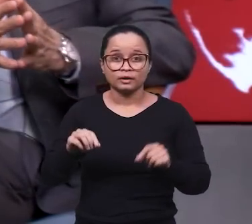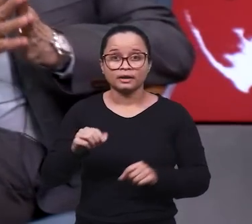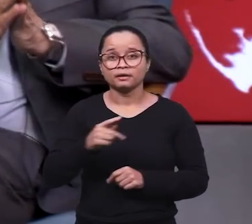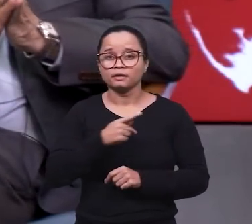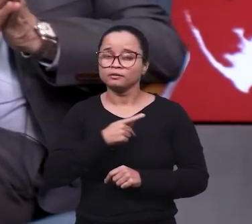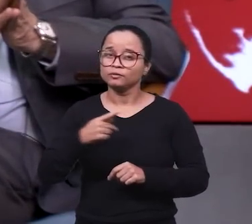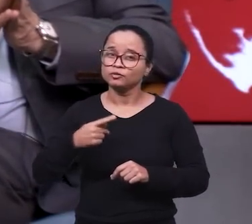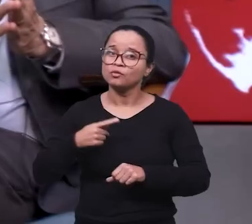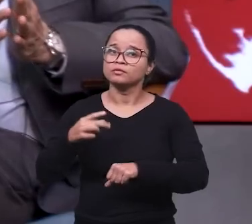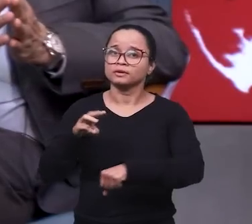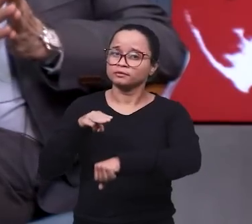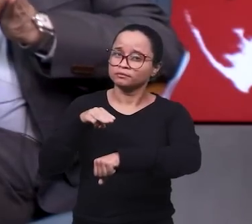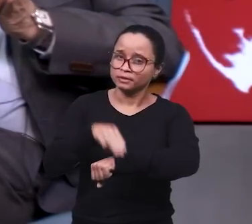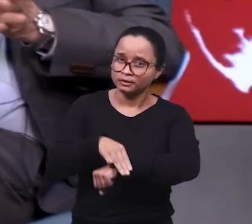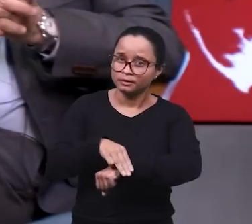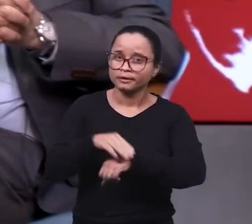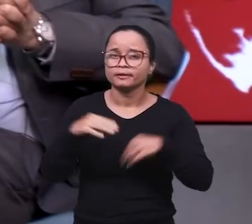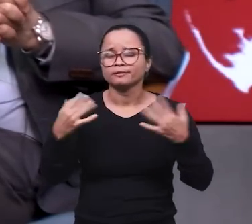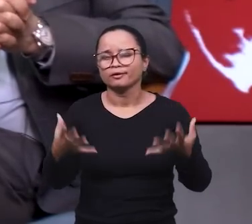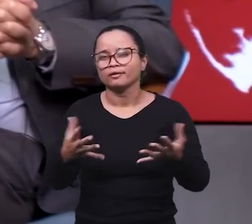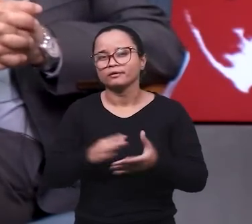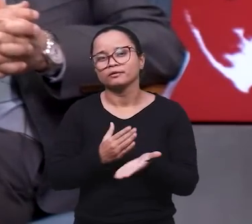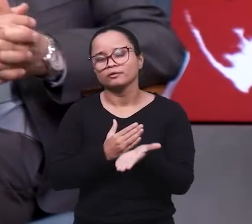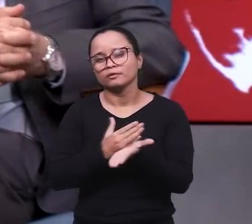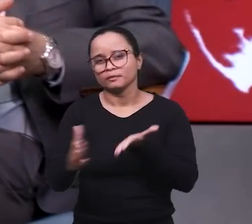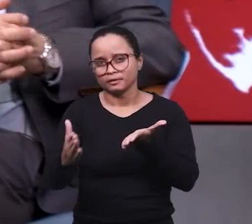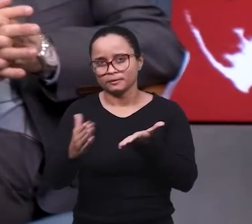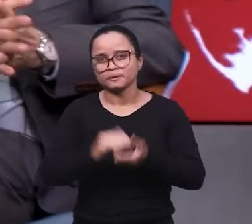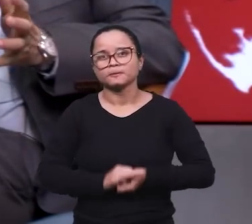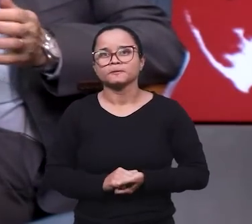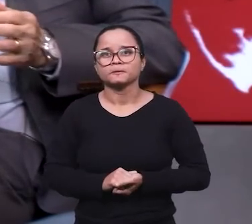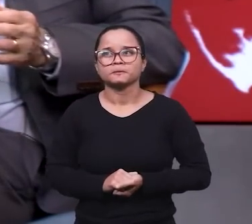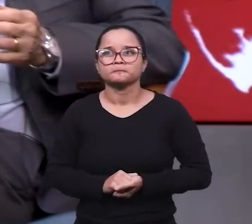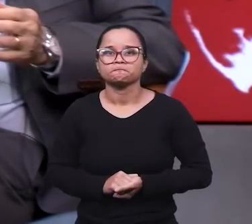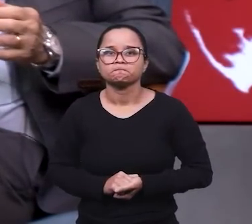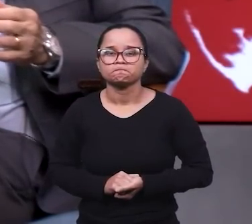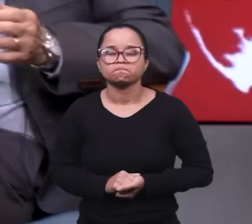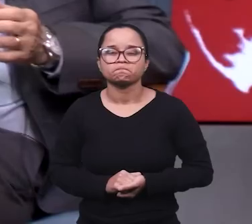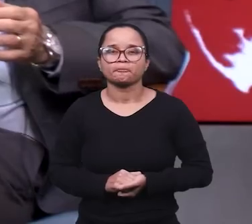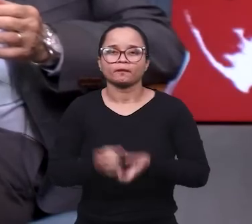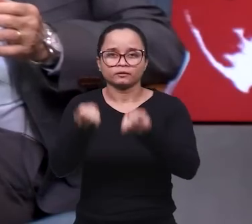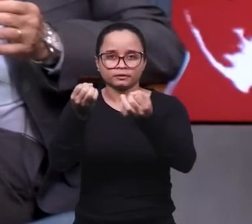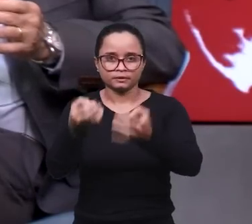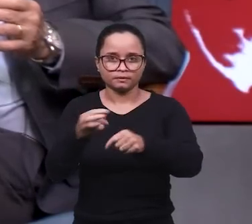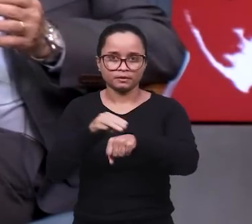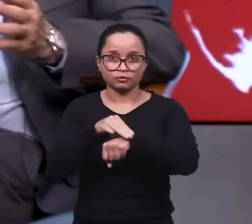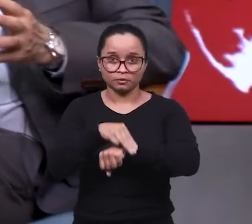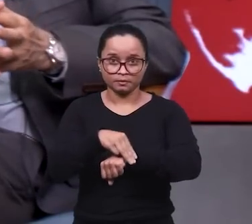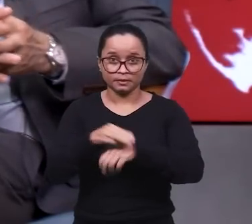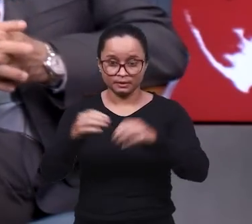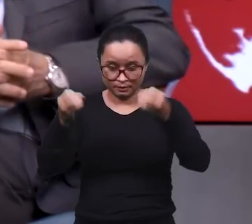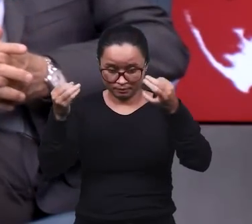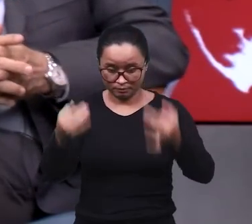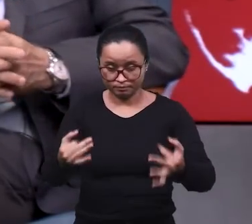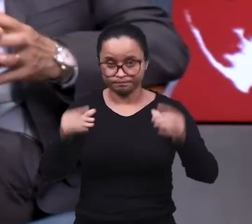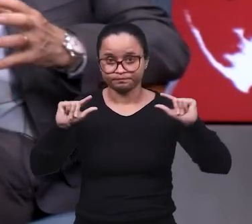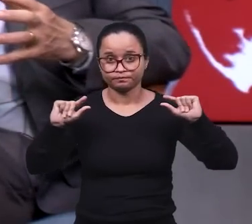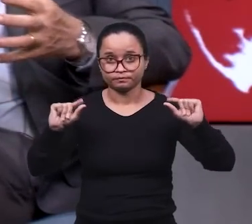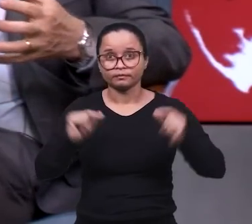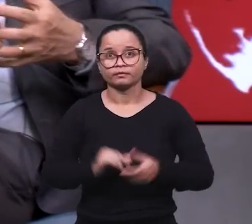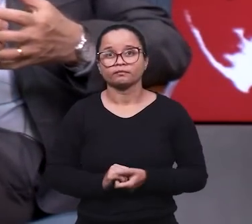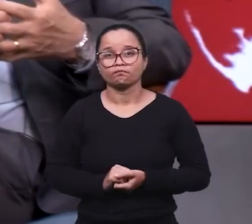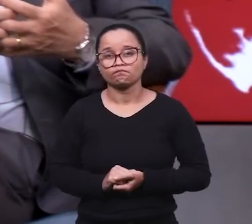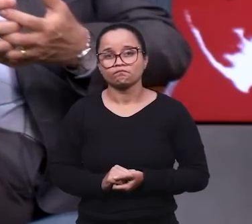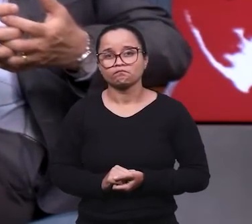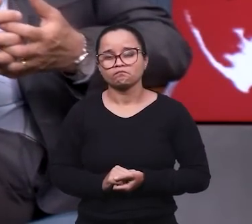Então, a colocação inicial, quando se fala de ministério, e o